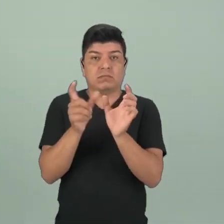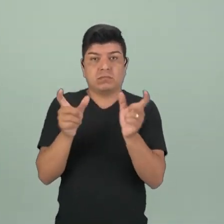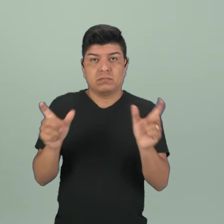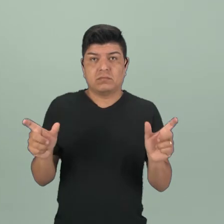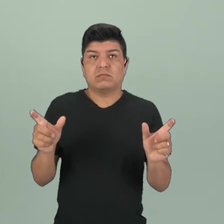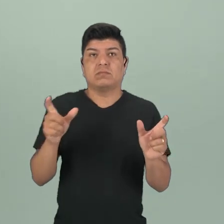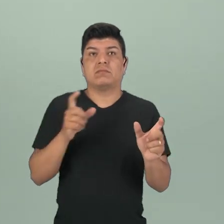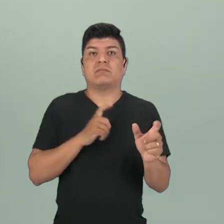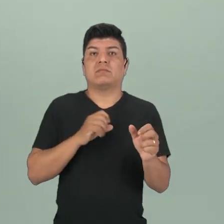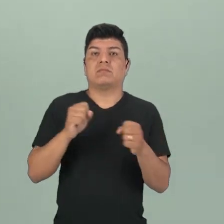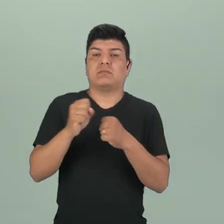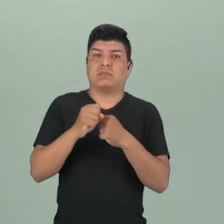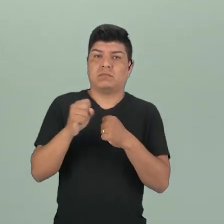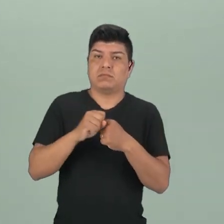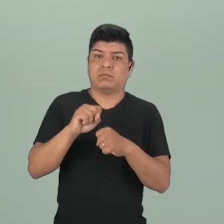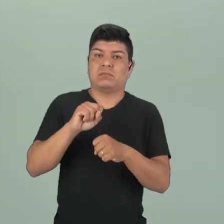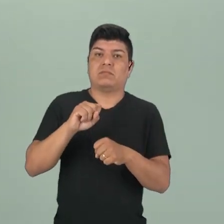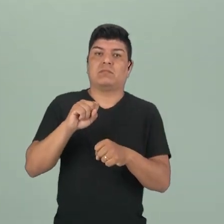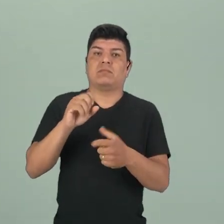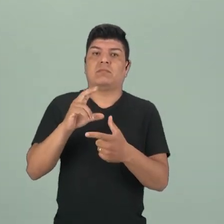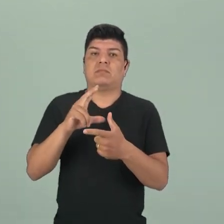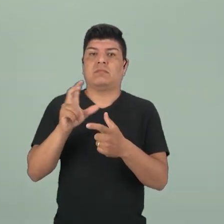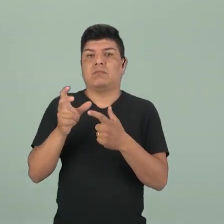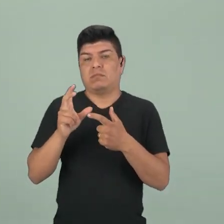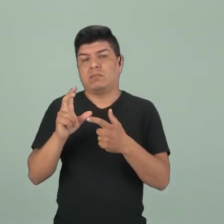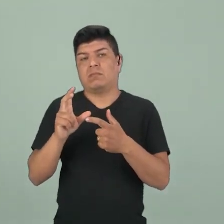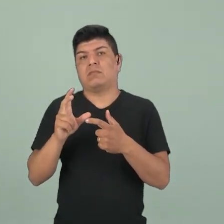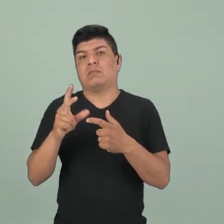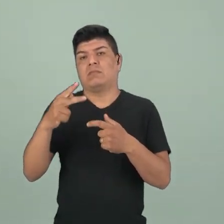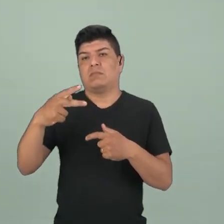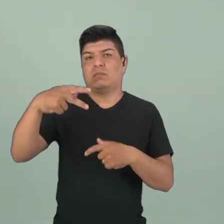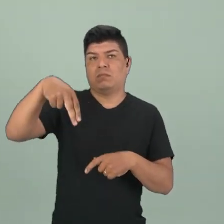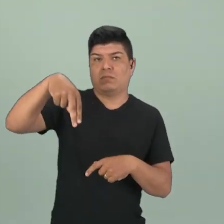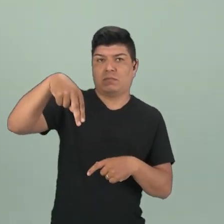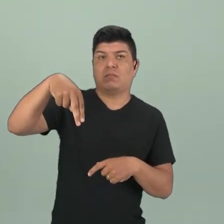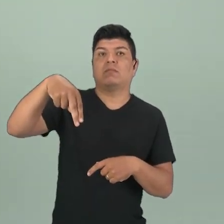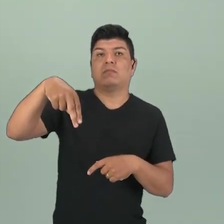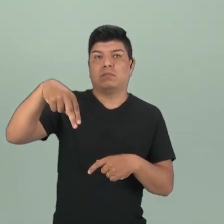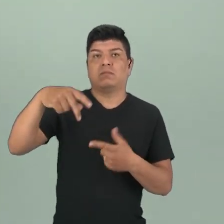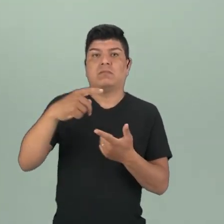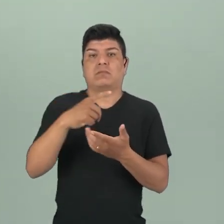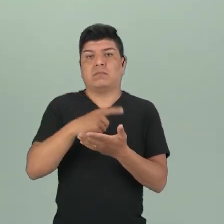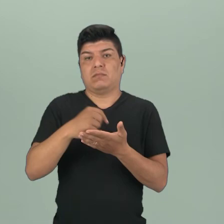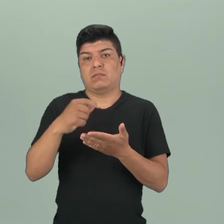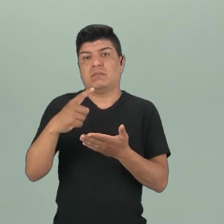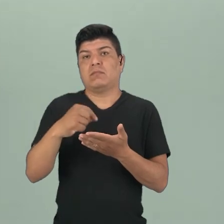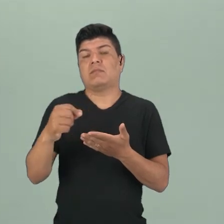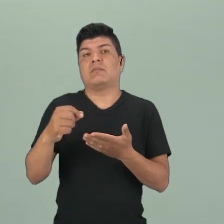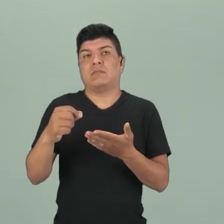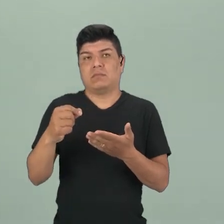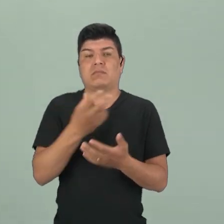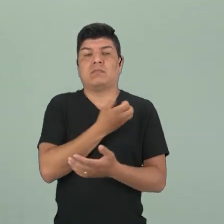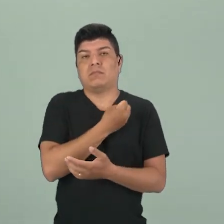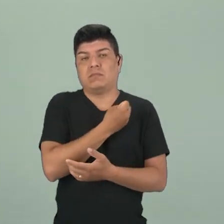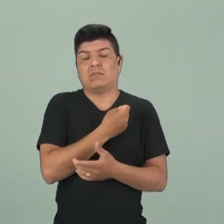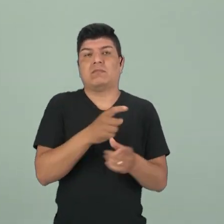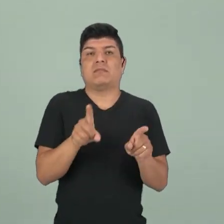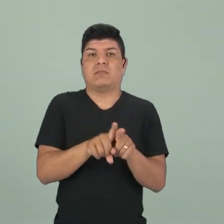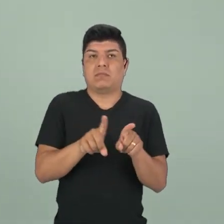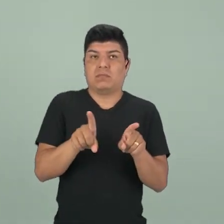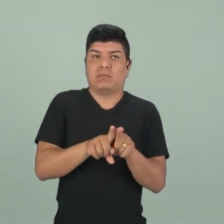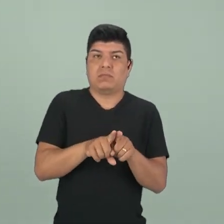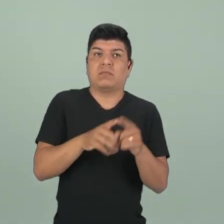o substantivo, adjetivo, los pronombres, los artículos, el numeral, né?